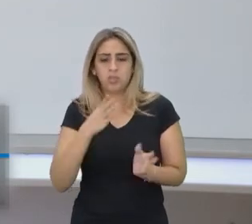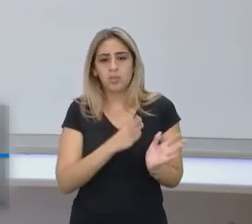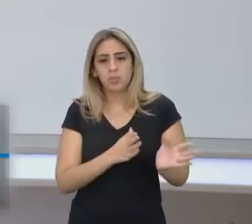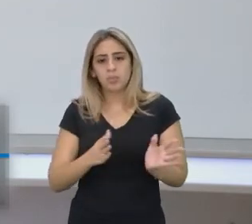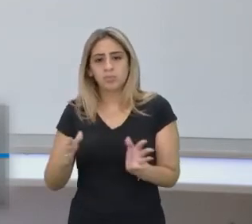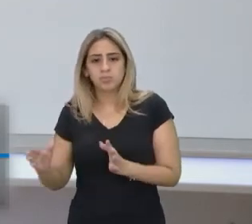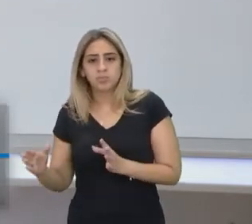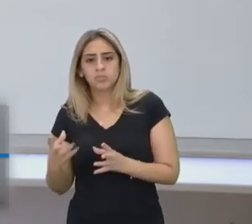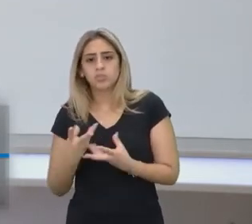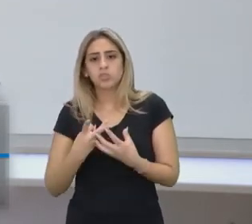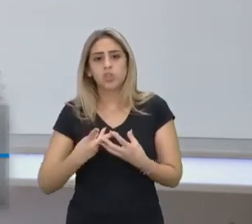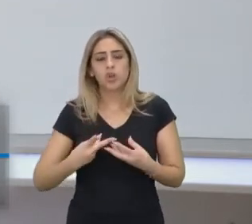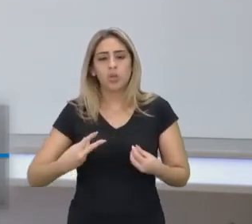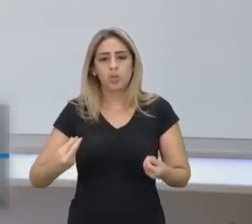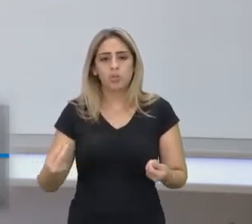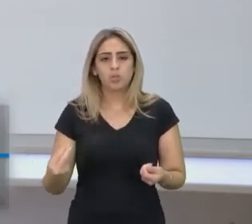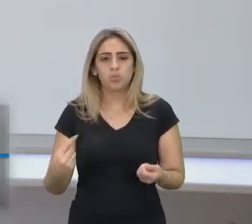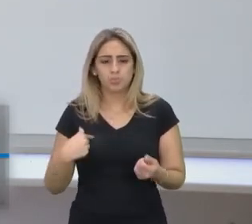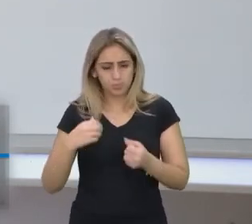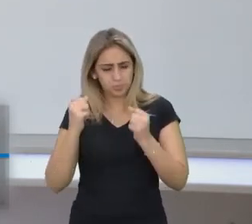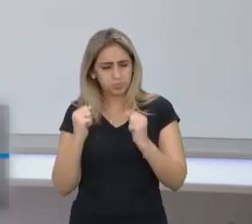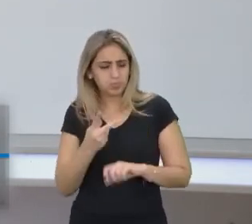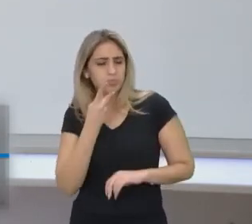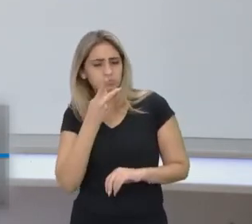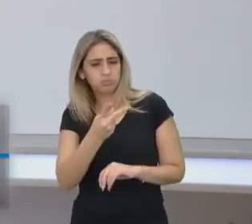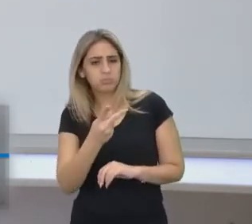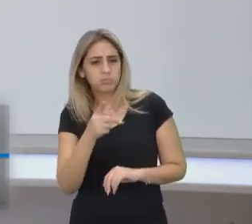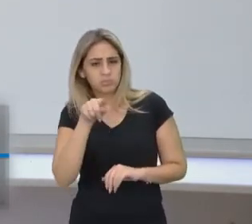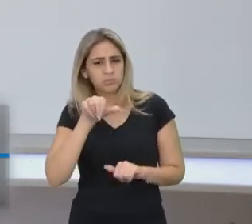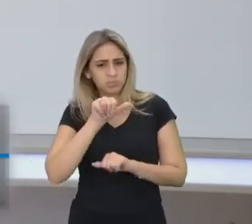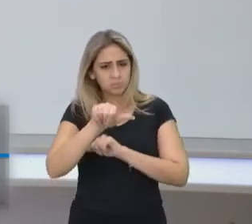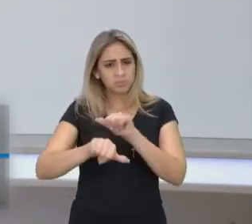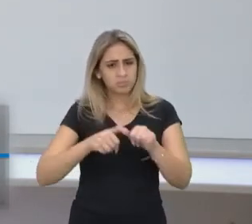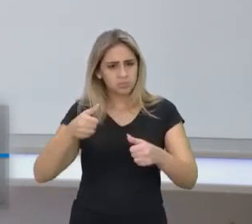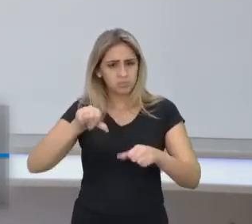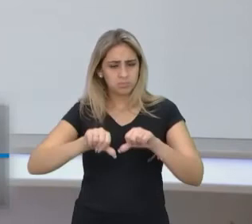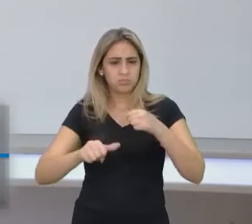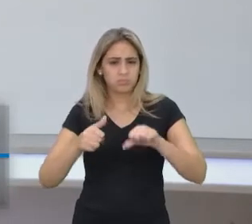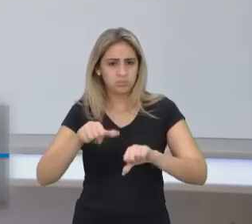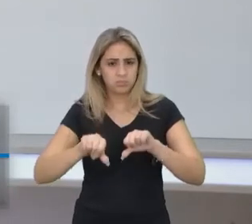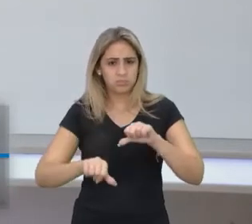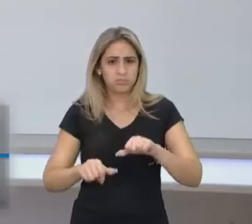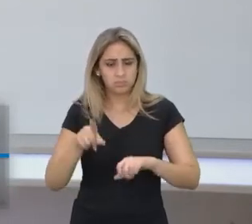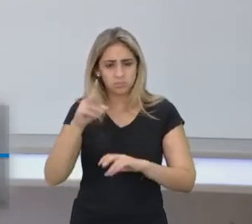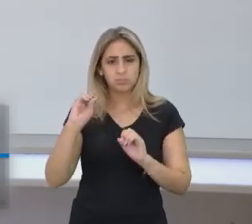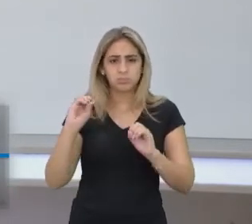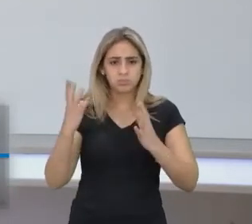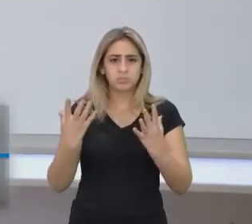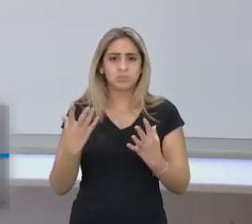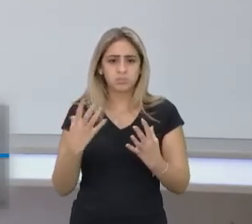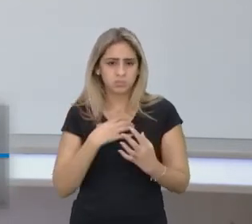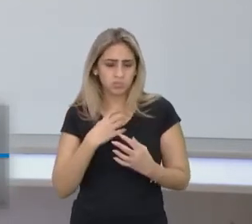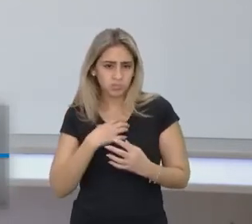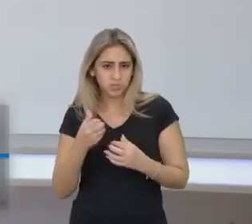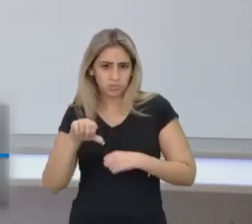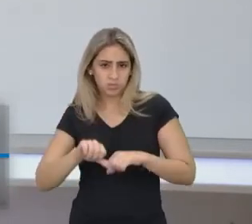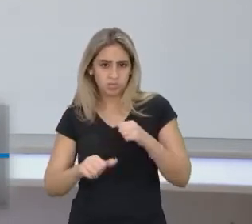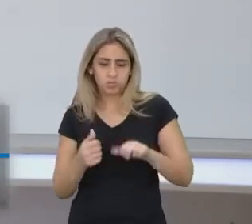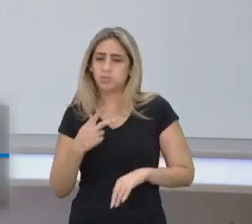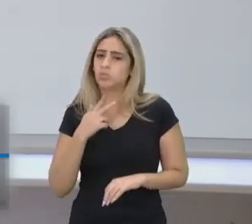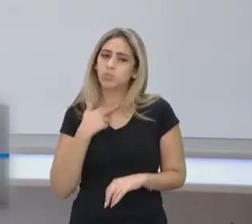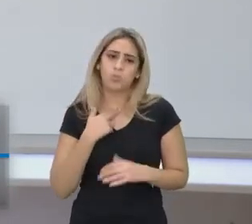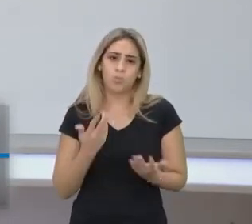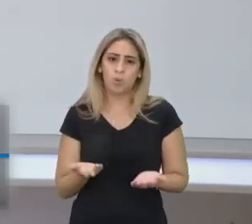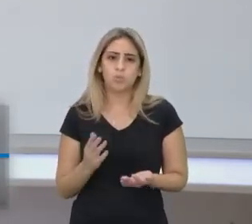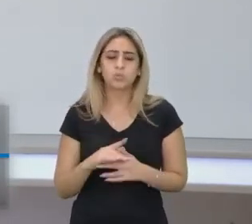para o estado sólido. Eu posso falar que essa é uma transformação química, que ali aconteceu uma reação química? Não